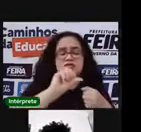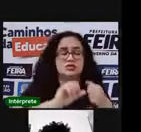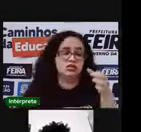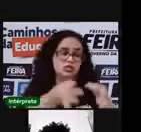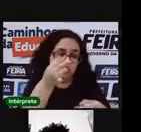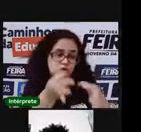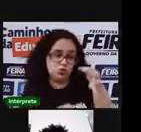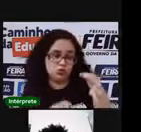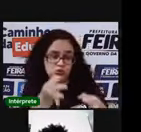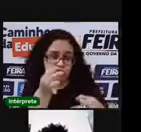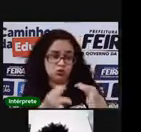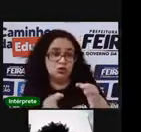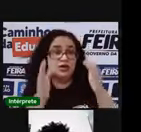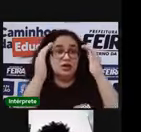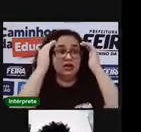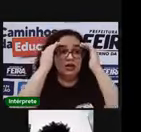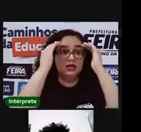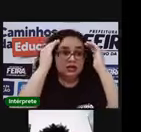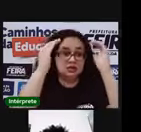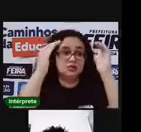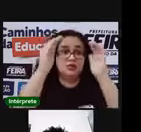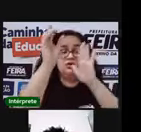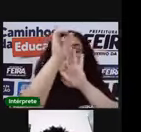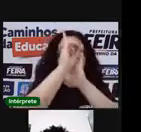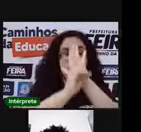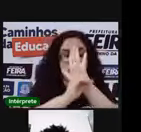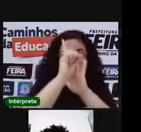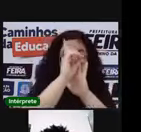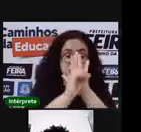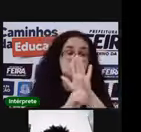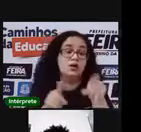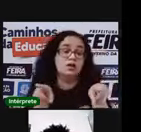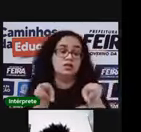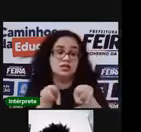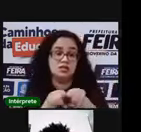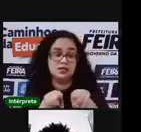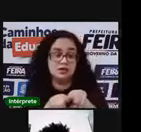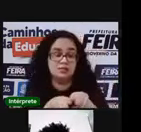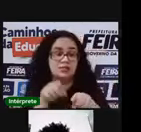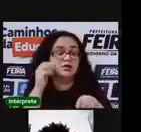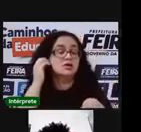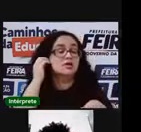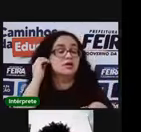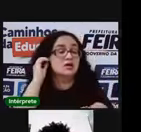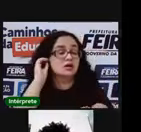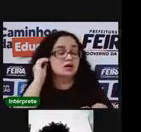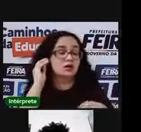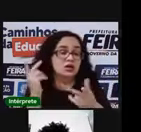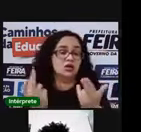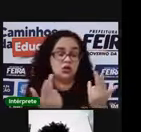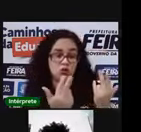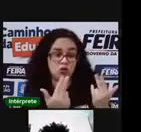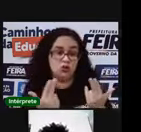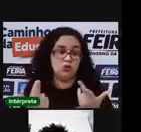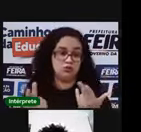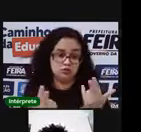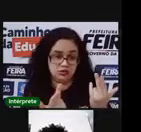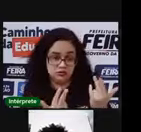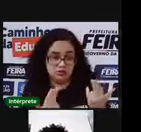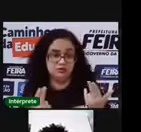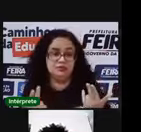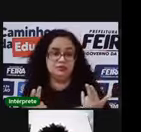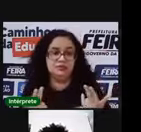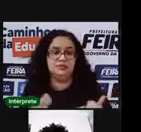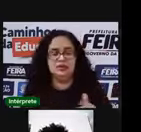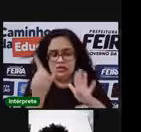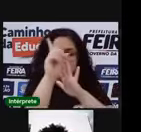justa, respeitando o direito, e também ó, a igualdade, a equidade, ó, não está